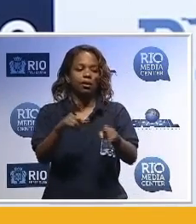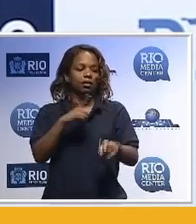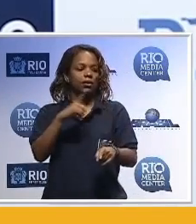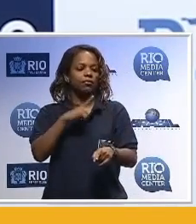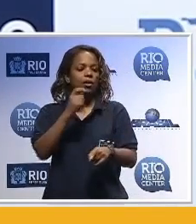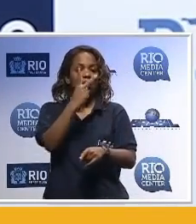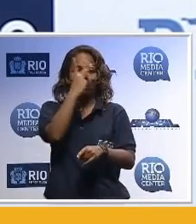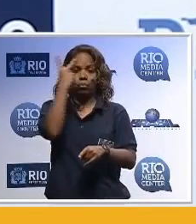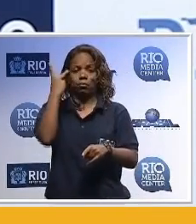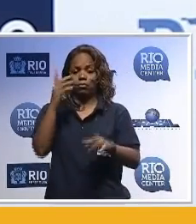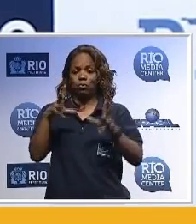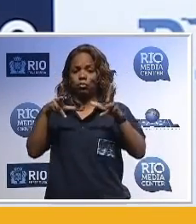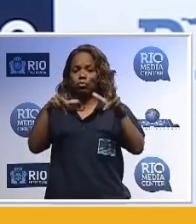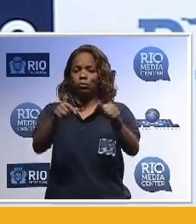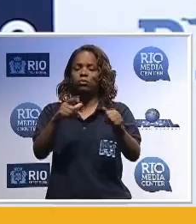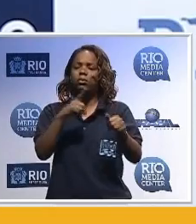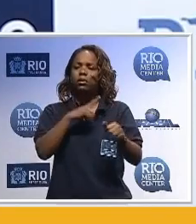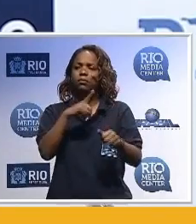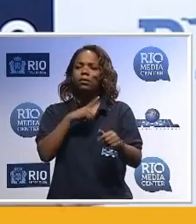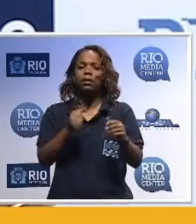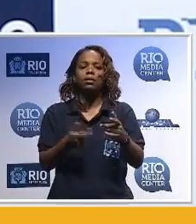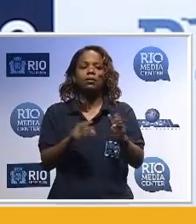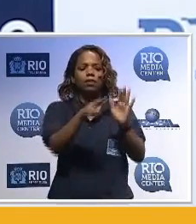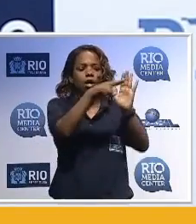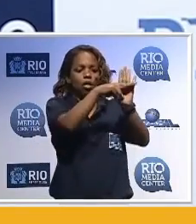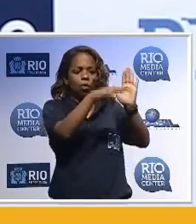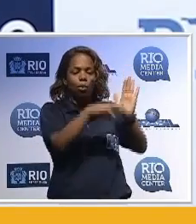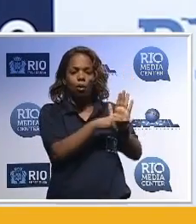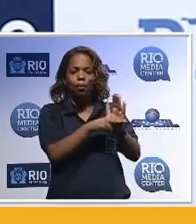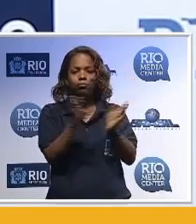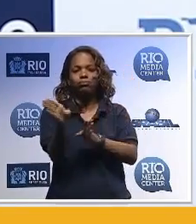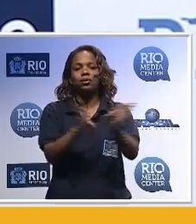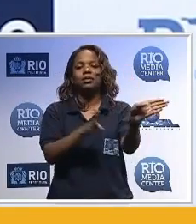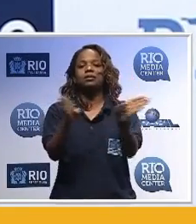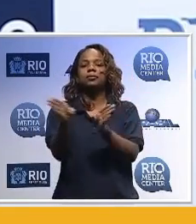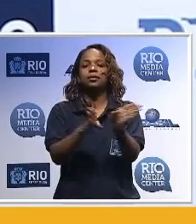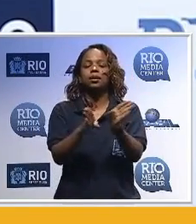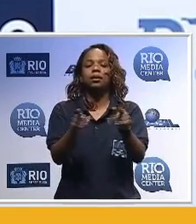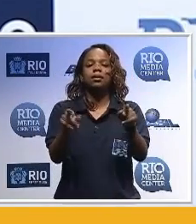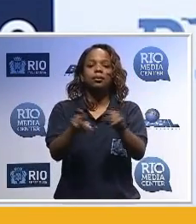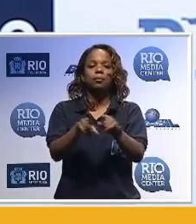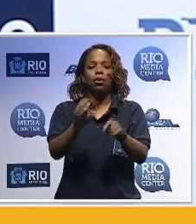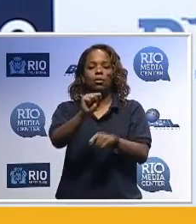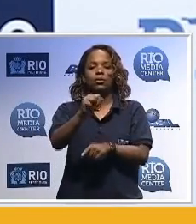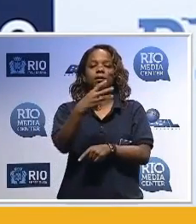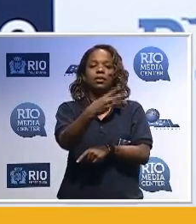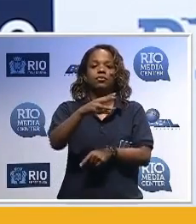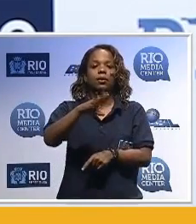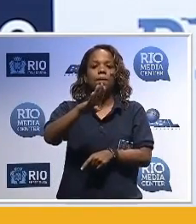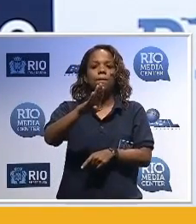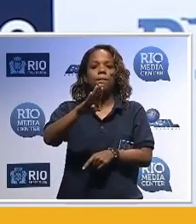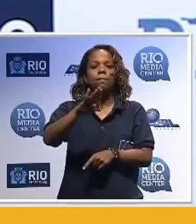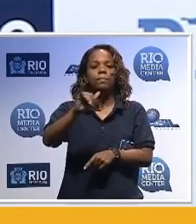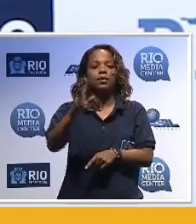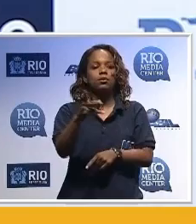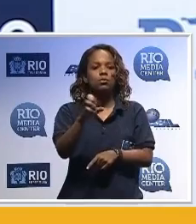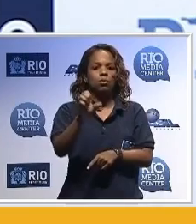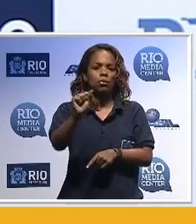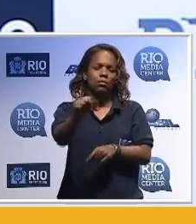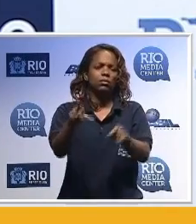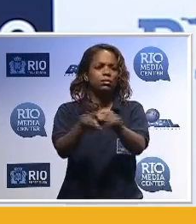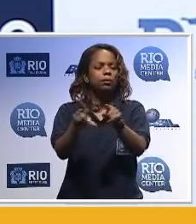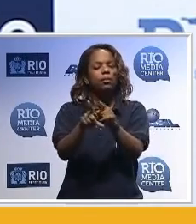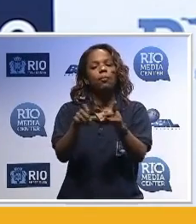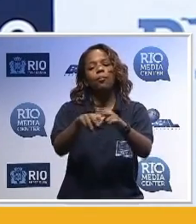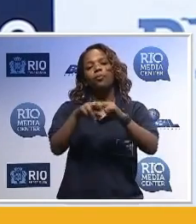a 9050, né? A norma de acessibilidade, e 83 milhões especificamente para